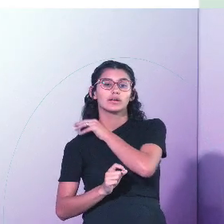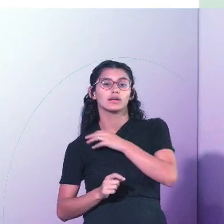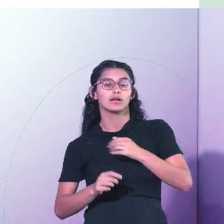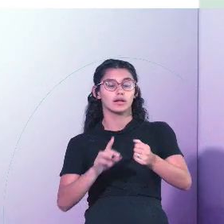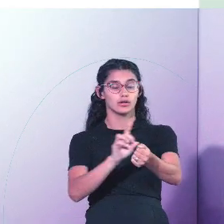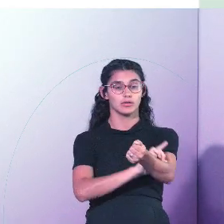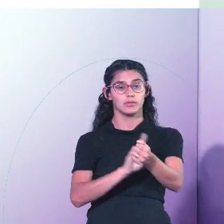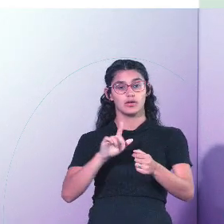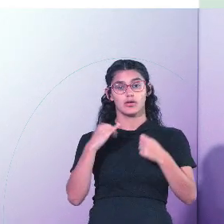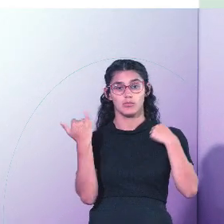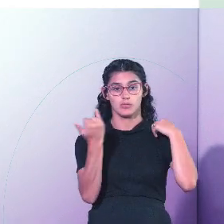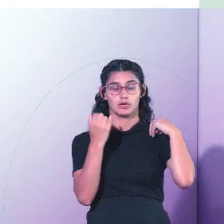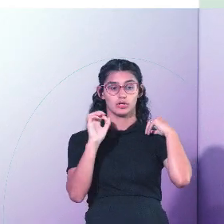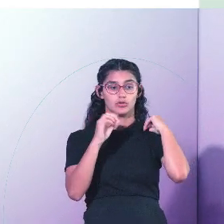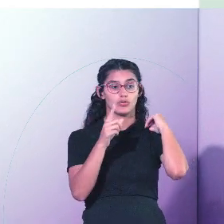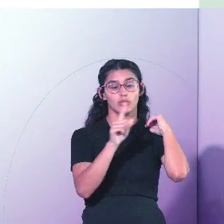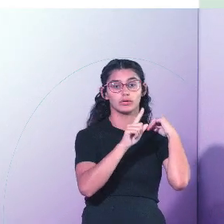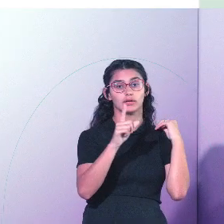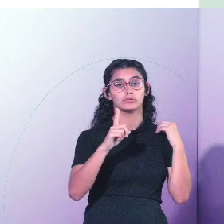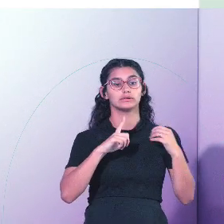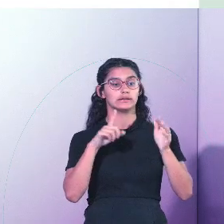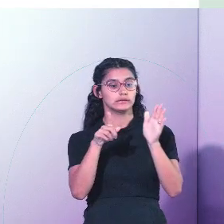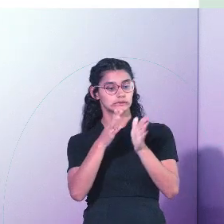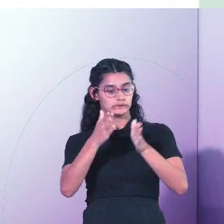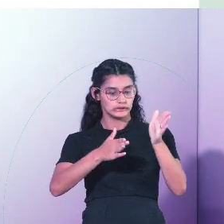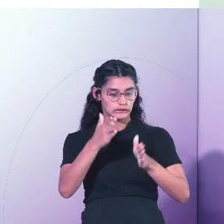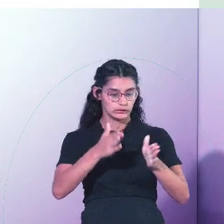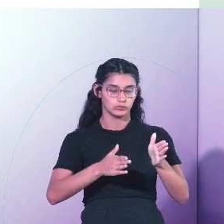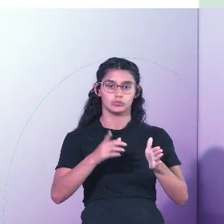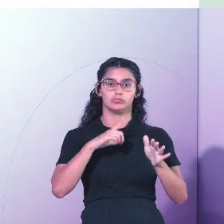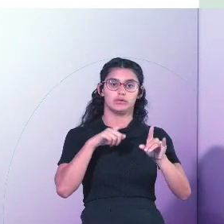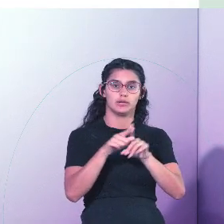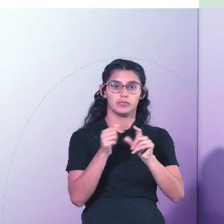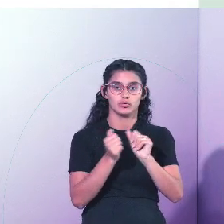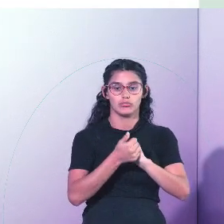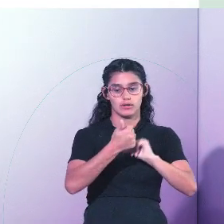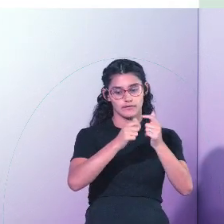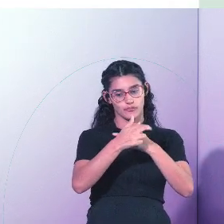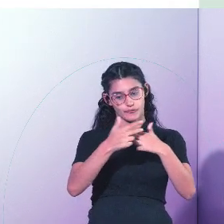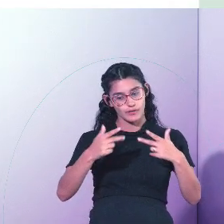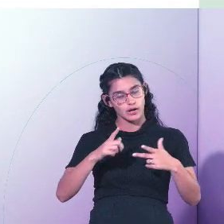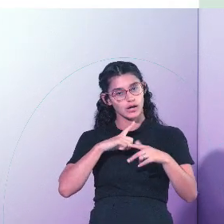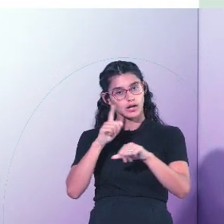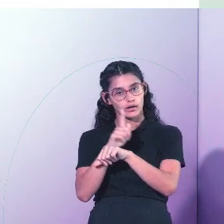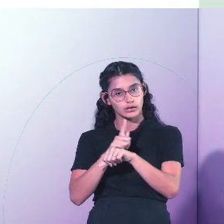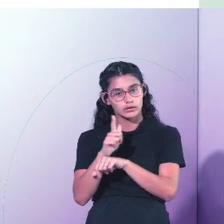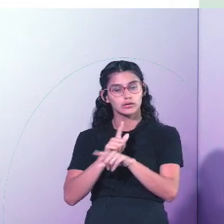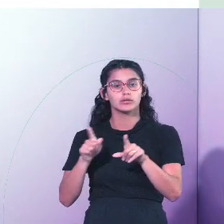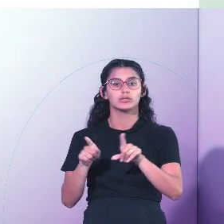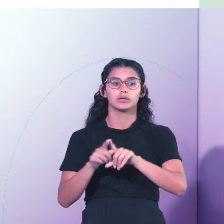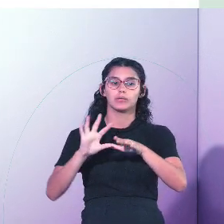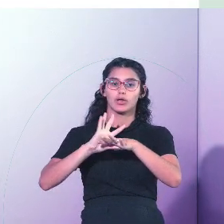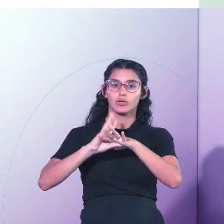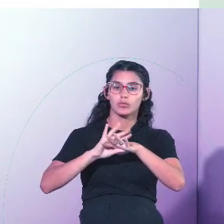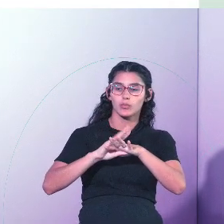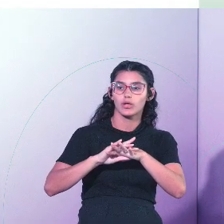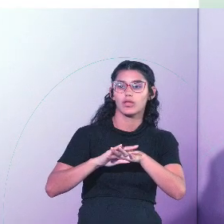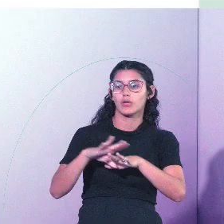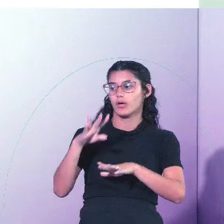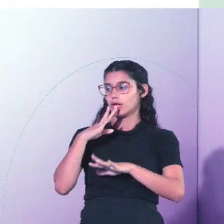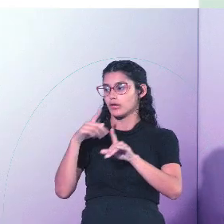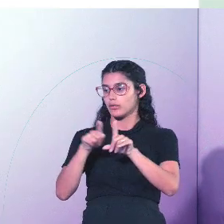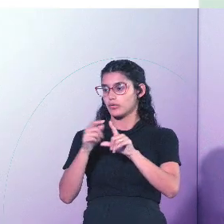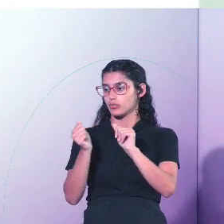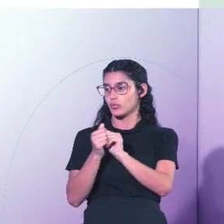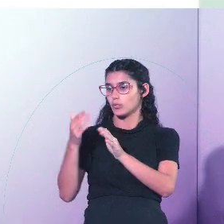diabetes é importante ou não. Então, tem questão do tempo, né? Essas variáveis, como é que essas doenças são mais conhecidas em função